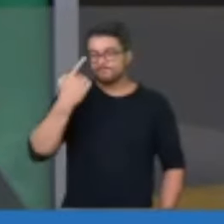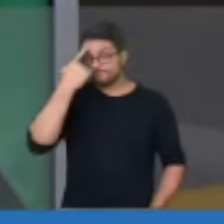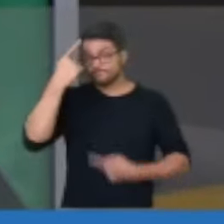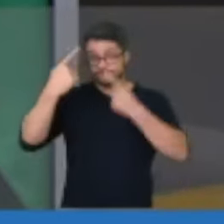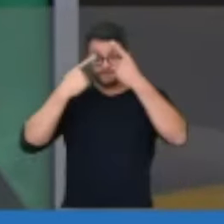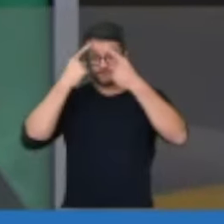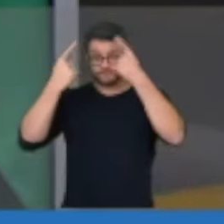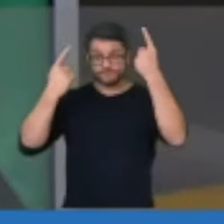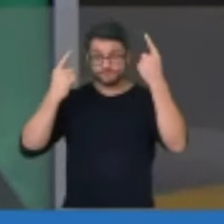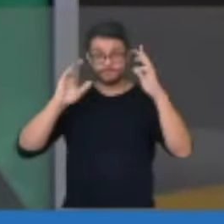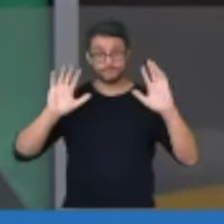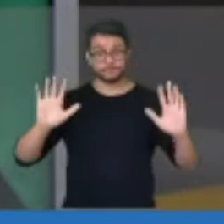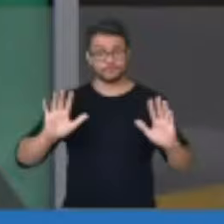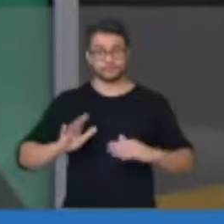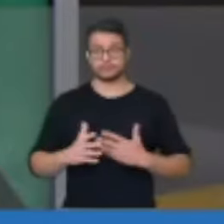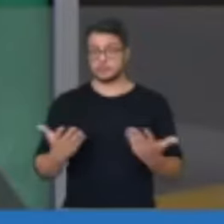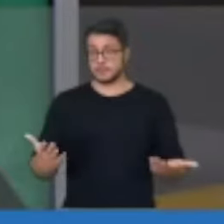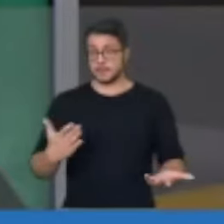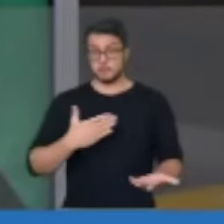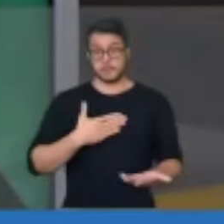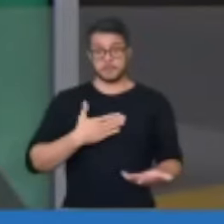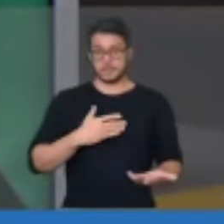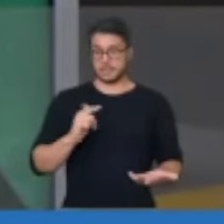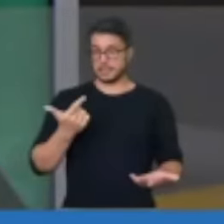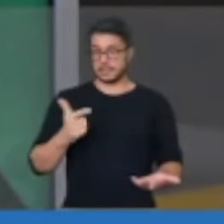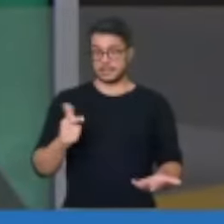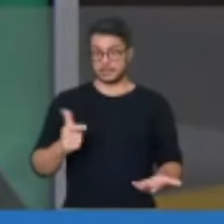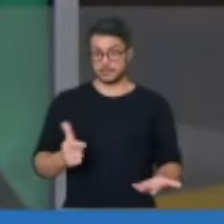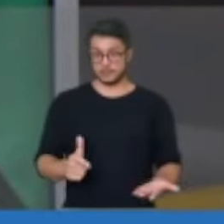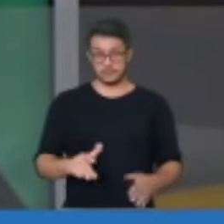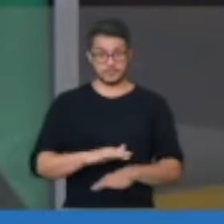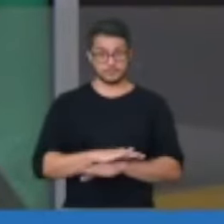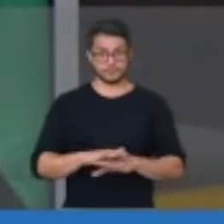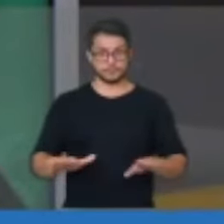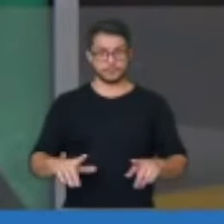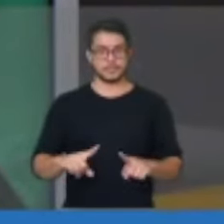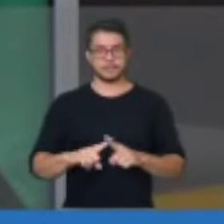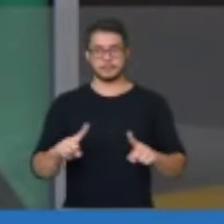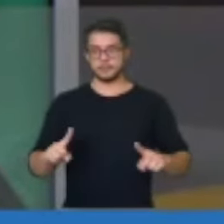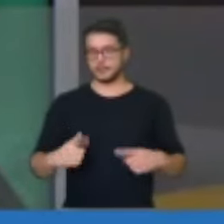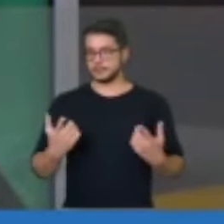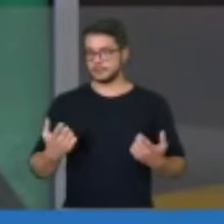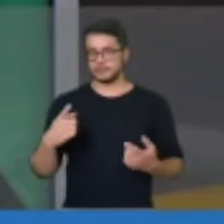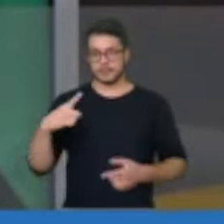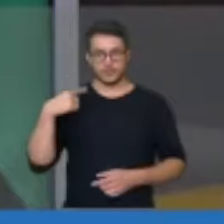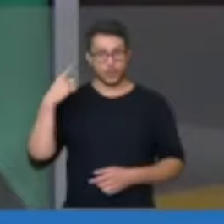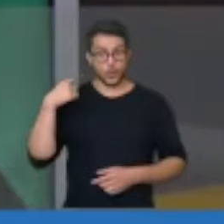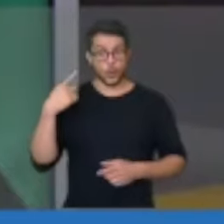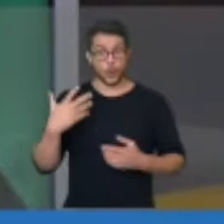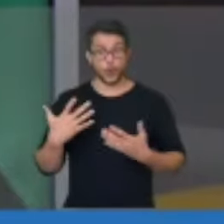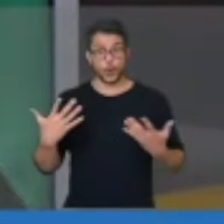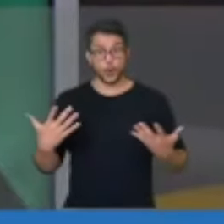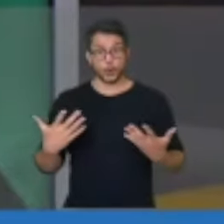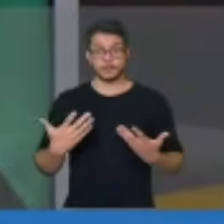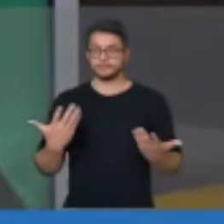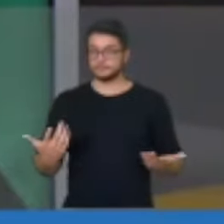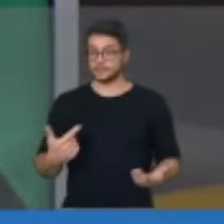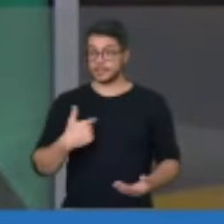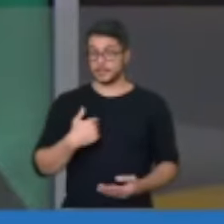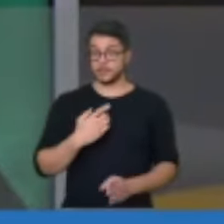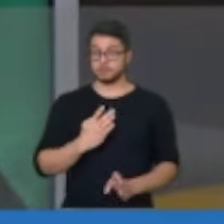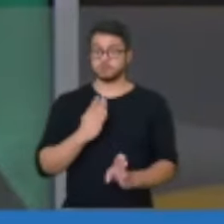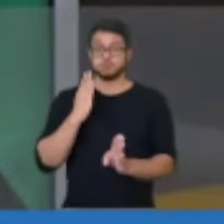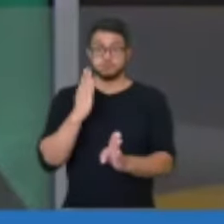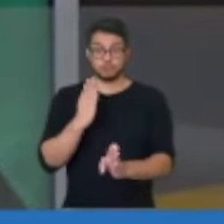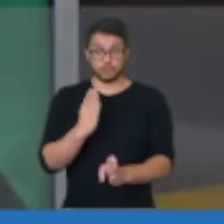que no meu caso não usaram a criatividade, mas partiram para a insanidade. Descobri pela imprensa, porque até